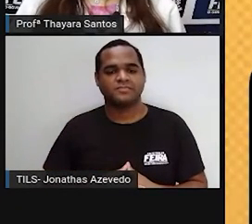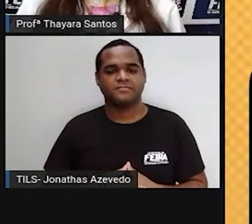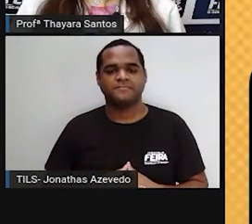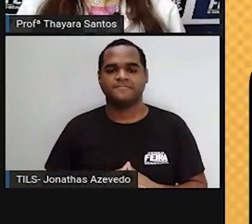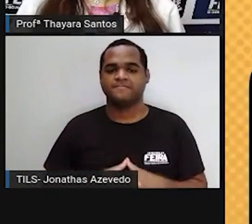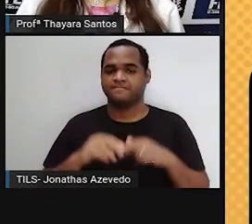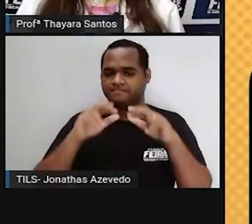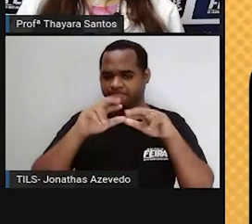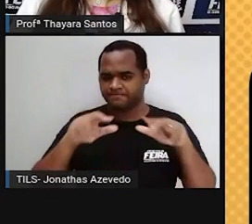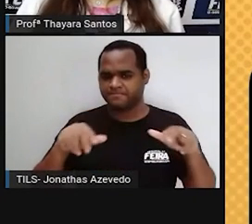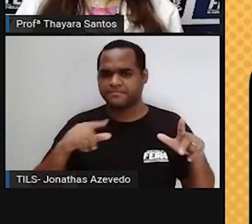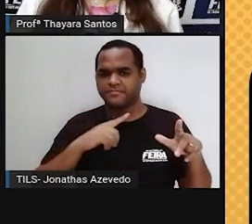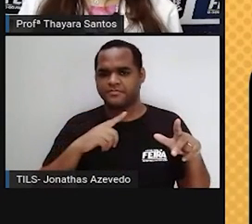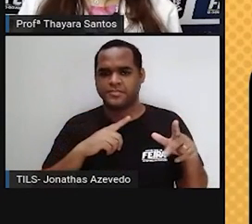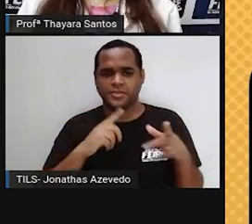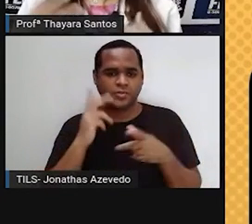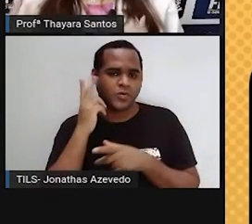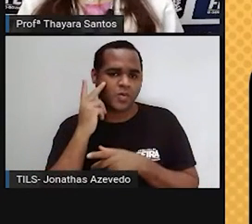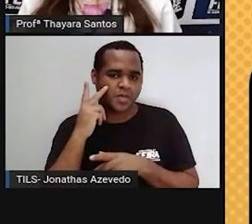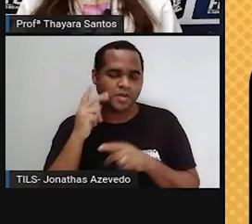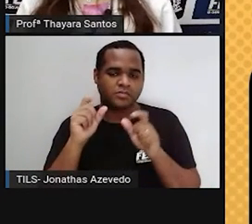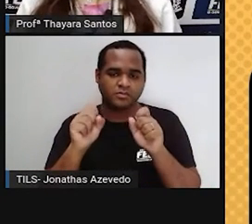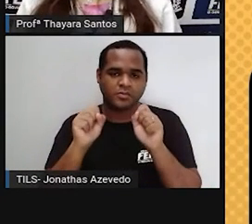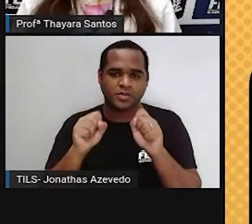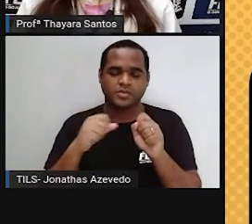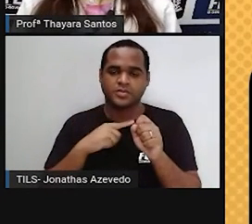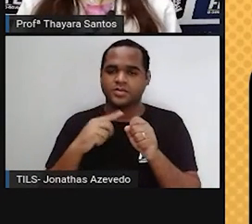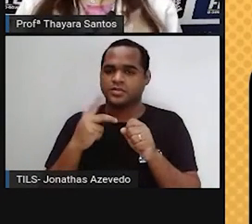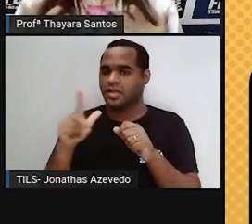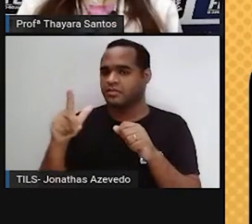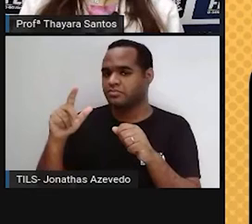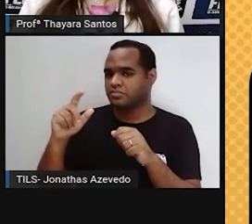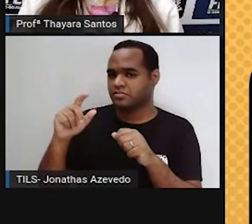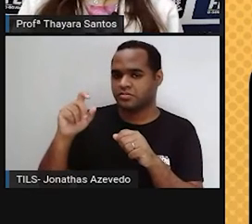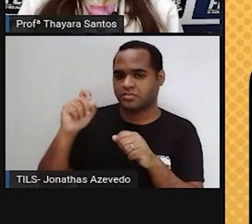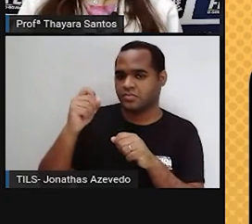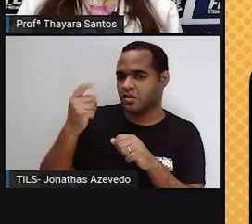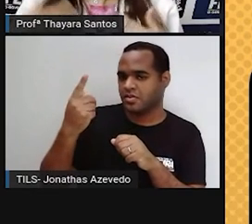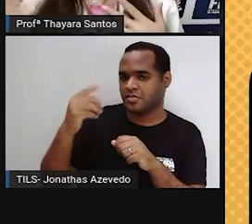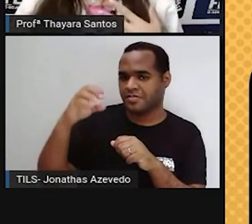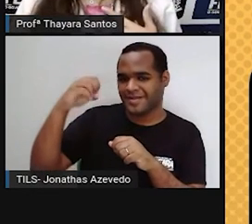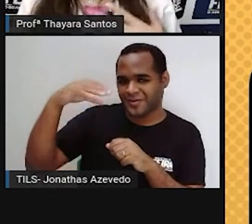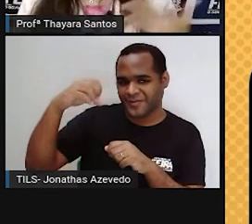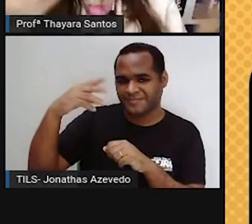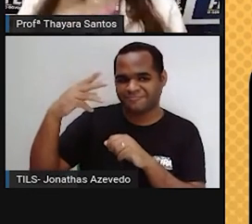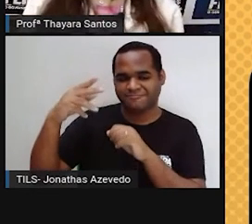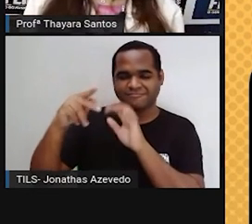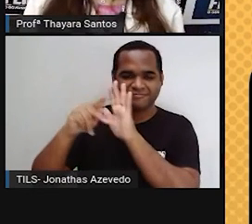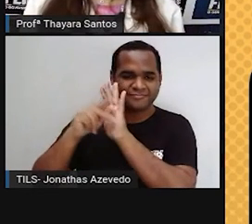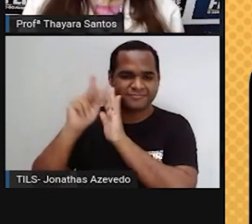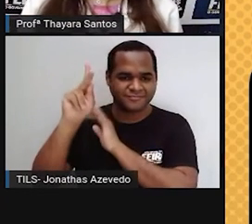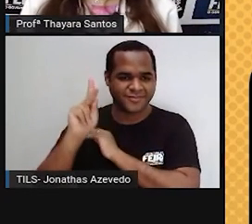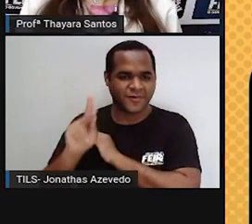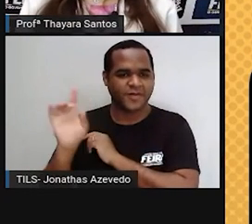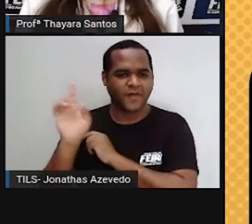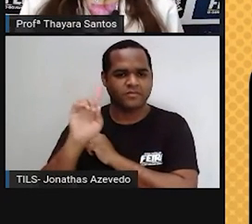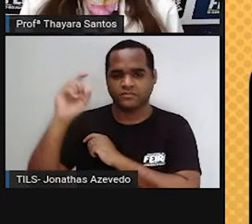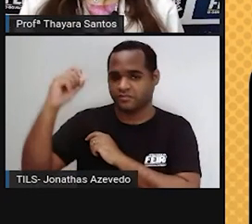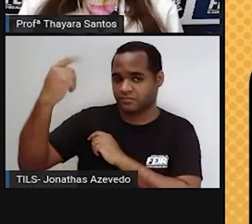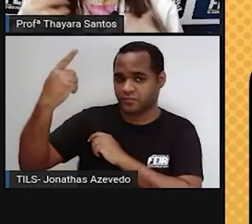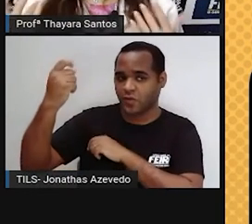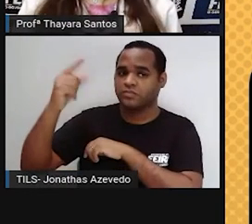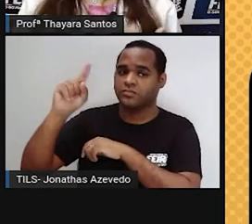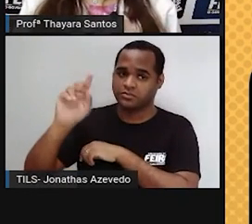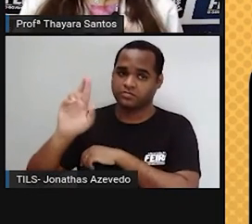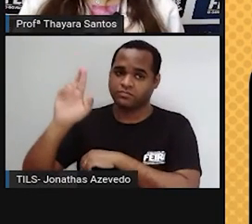Os satélites naturais, eles são astros que também não apresentam, não emitem luz própria, eles recebem essa luz justamente do Sol. E